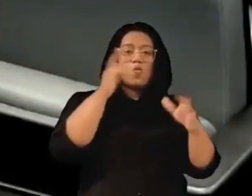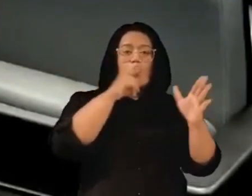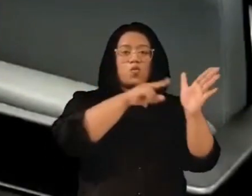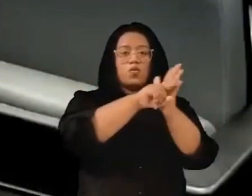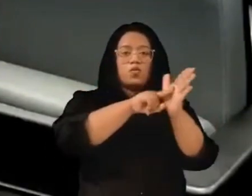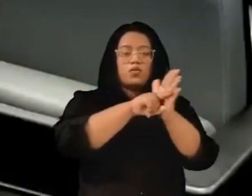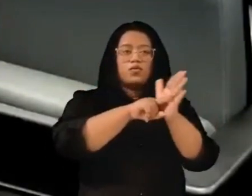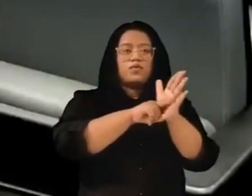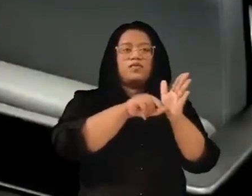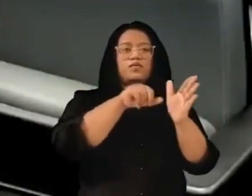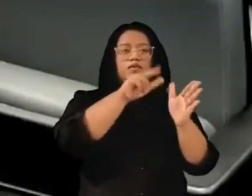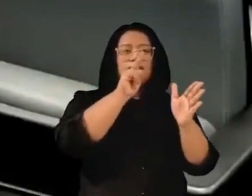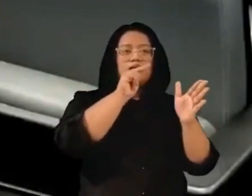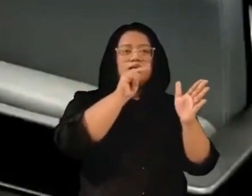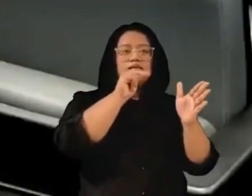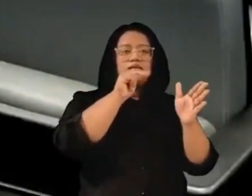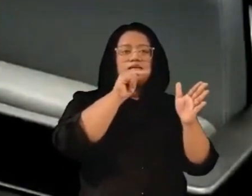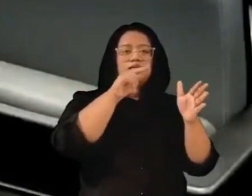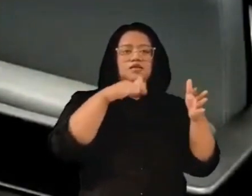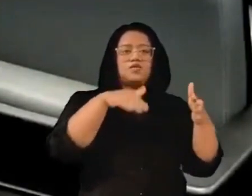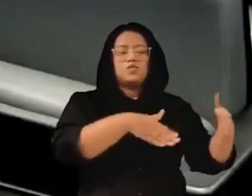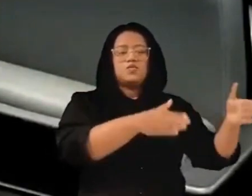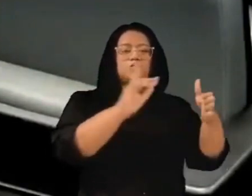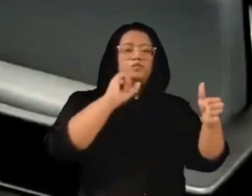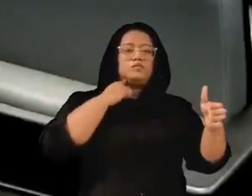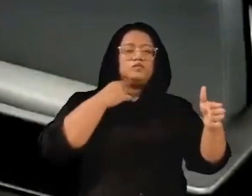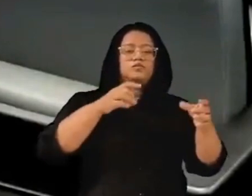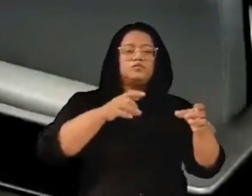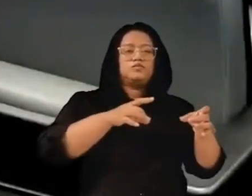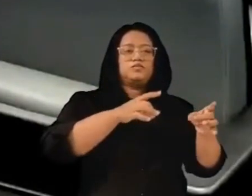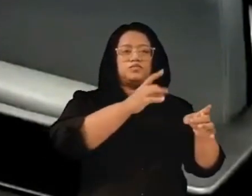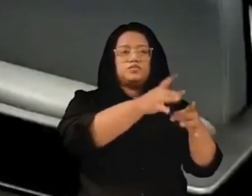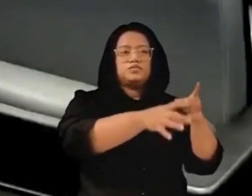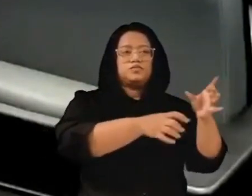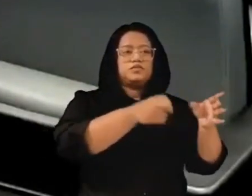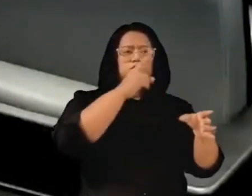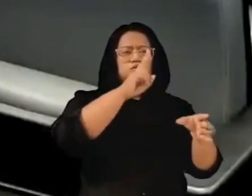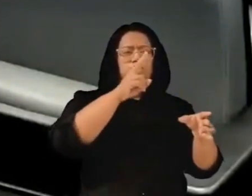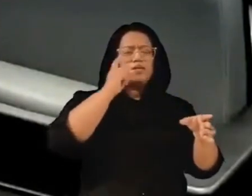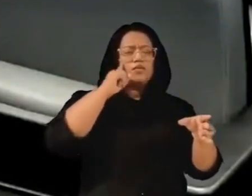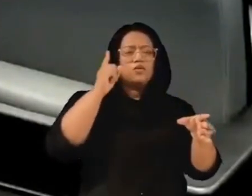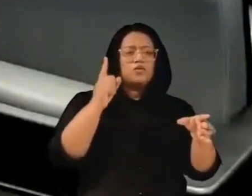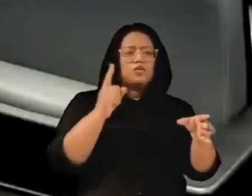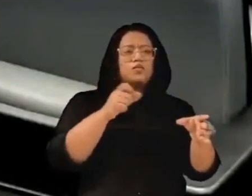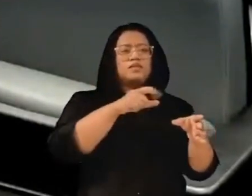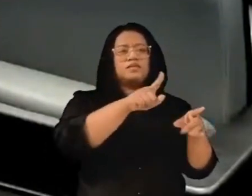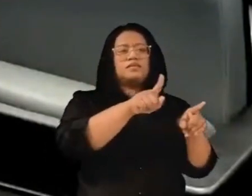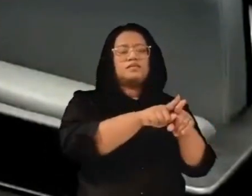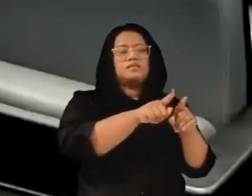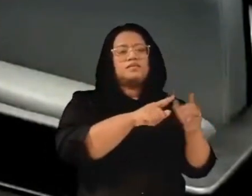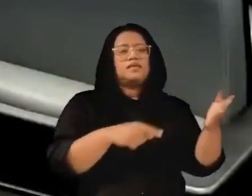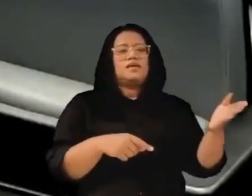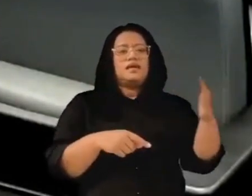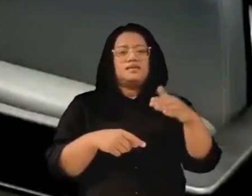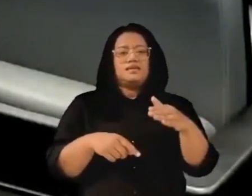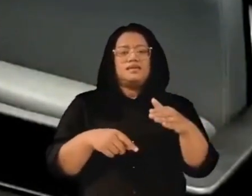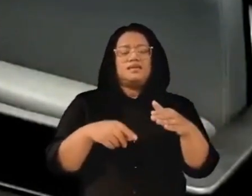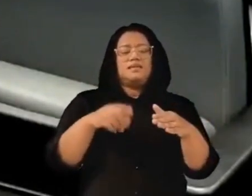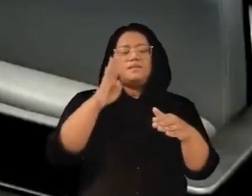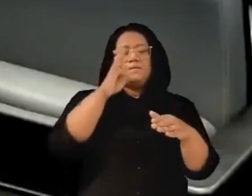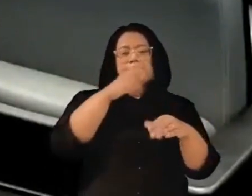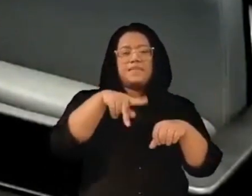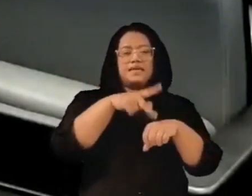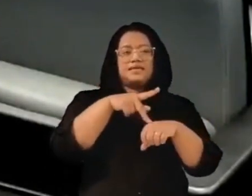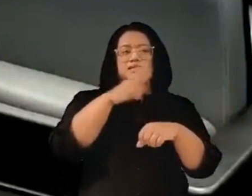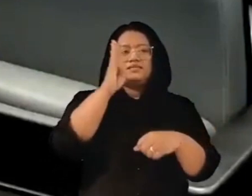rio no Peru, que ali também era um rio transfronteiriço, não me lembro qual que era o nome, também contamina do lado de cá. Então, eu falei